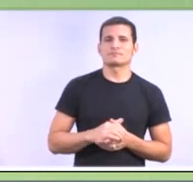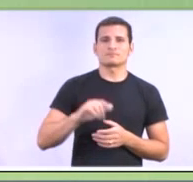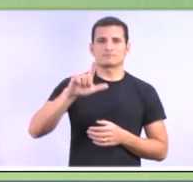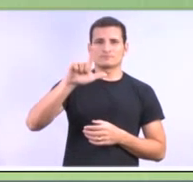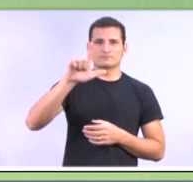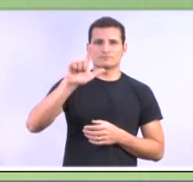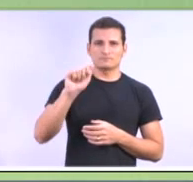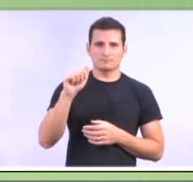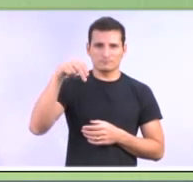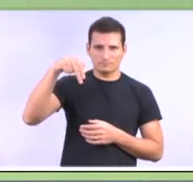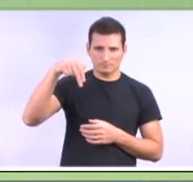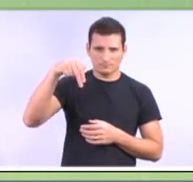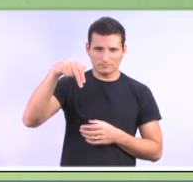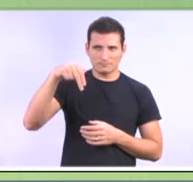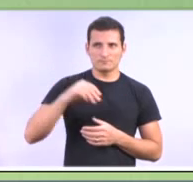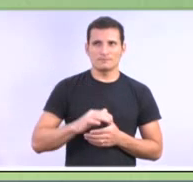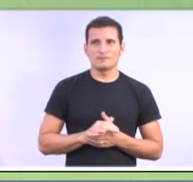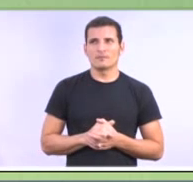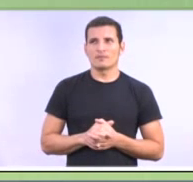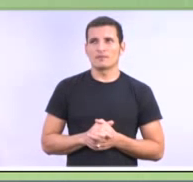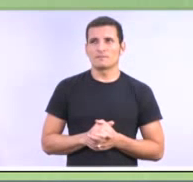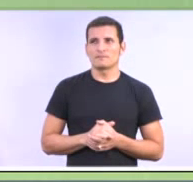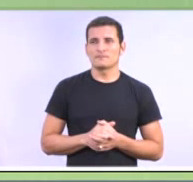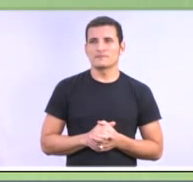que a gente está falando aqui,